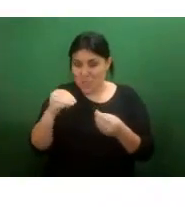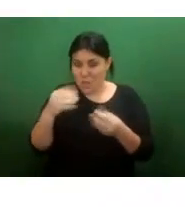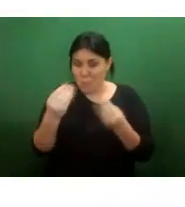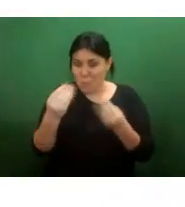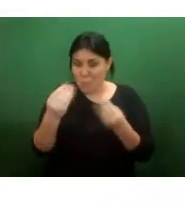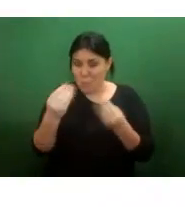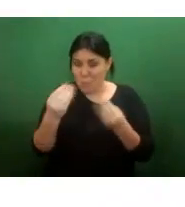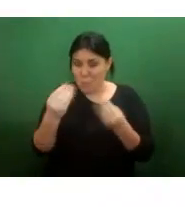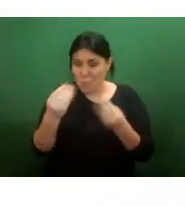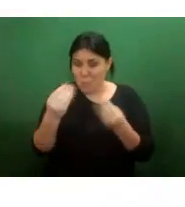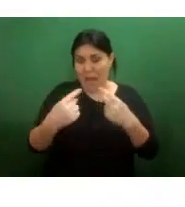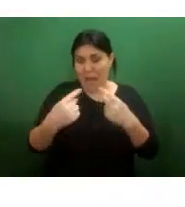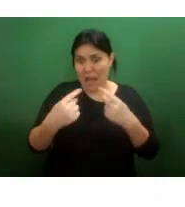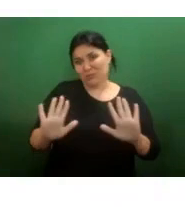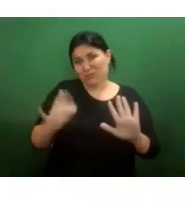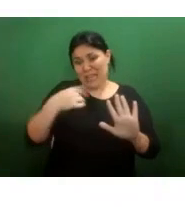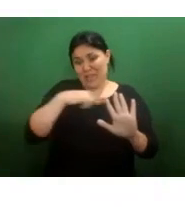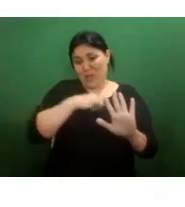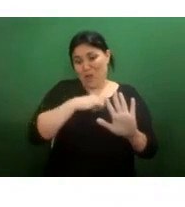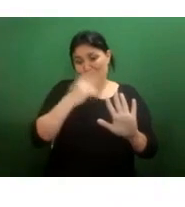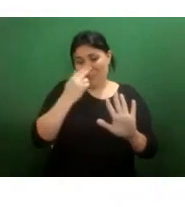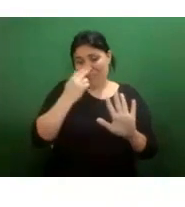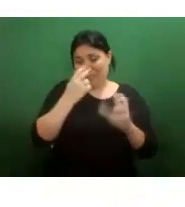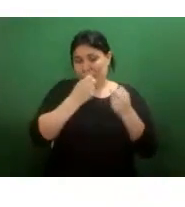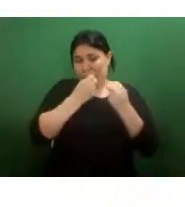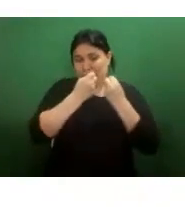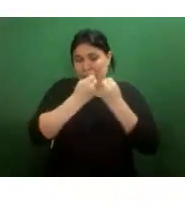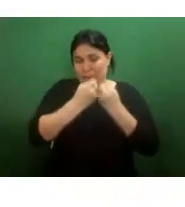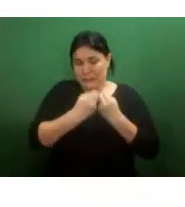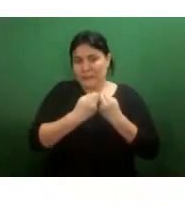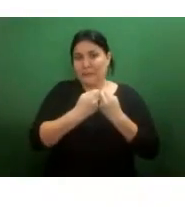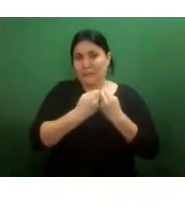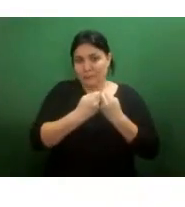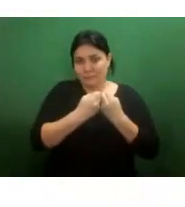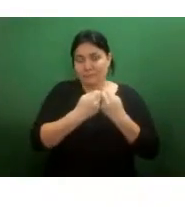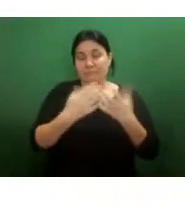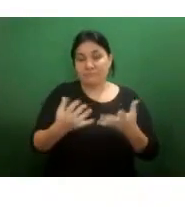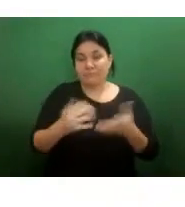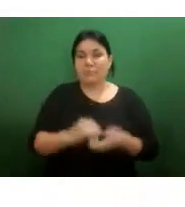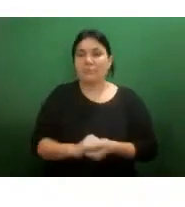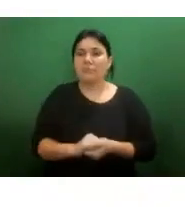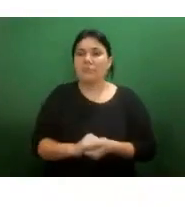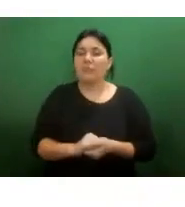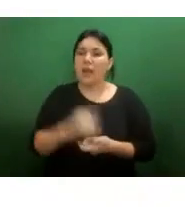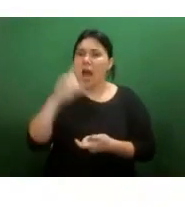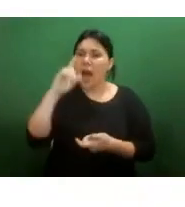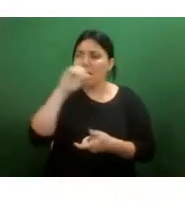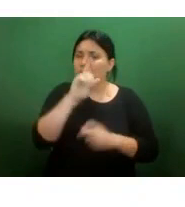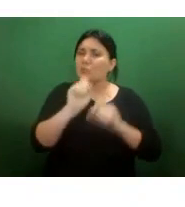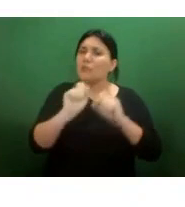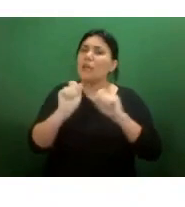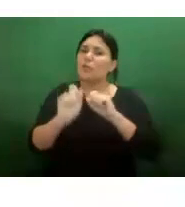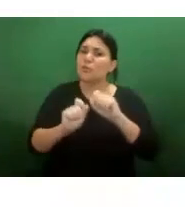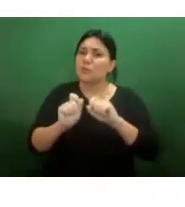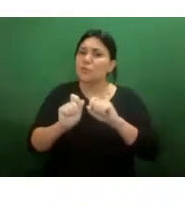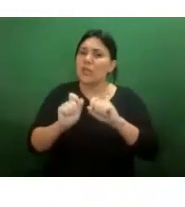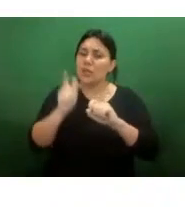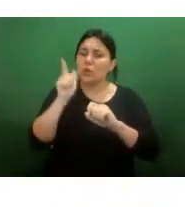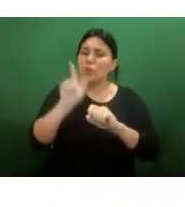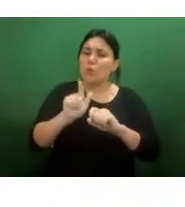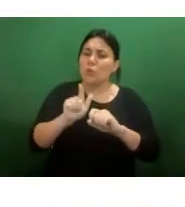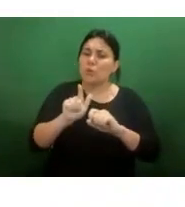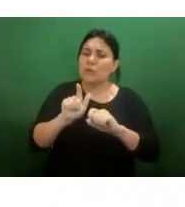nós representou muito, né? A dificuldade que nós temos de ter acesso